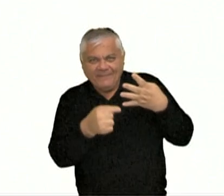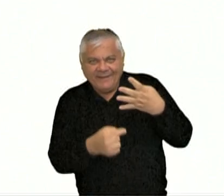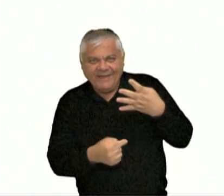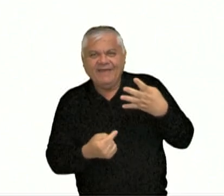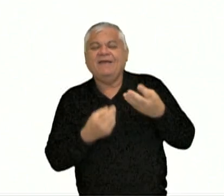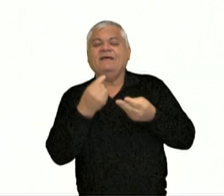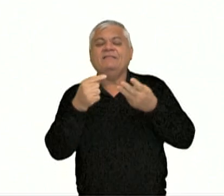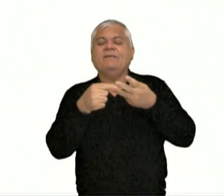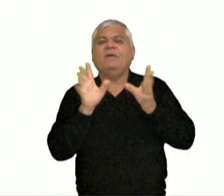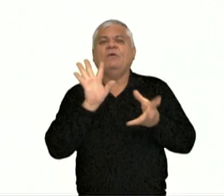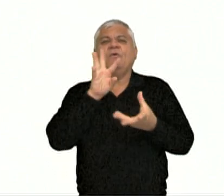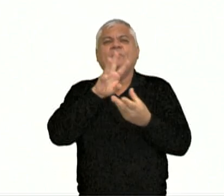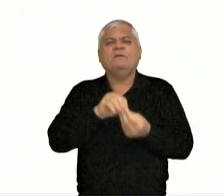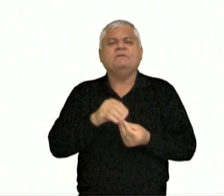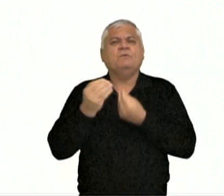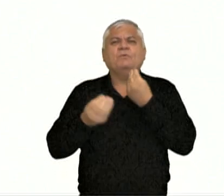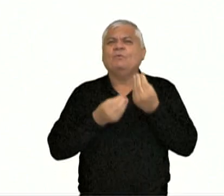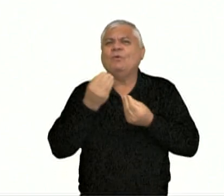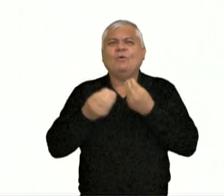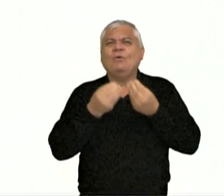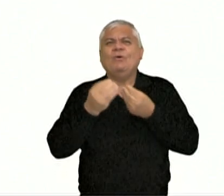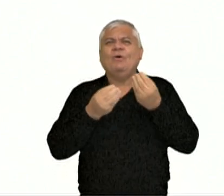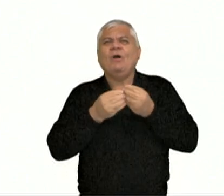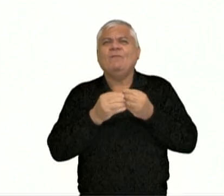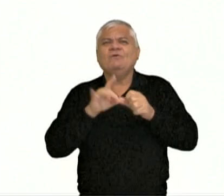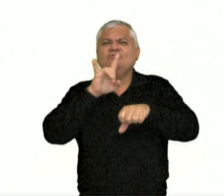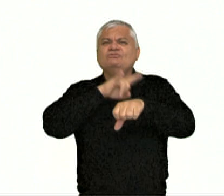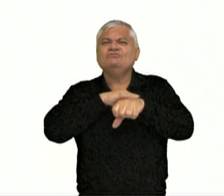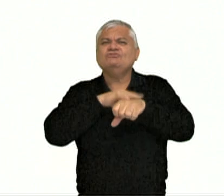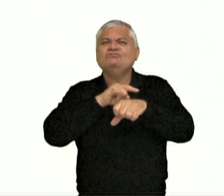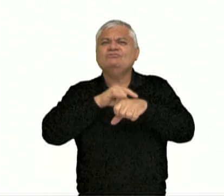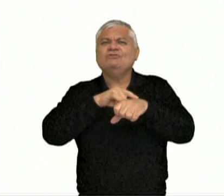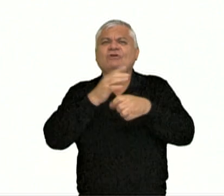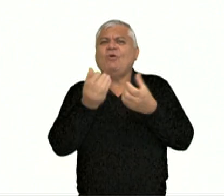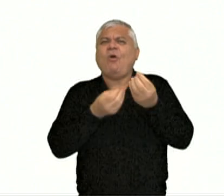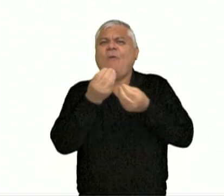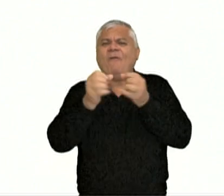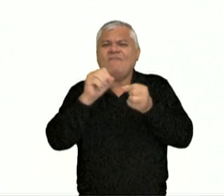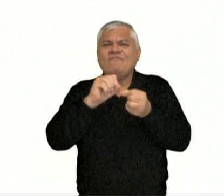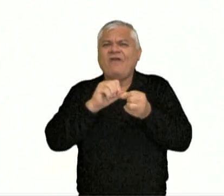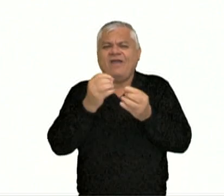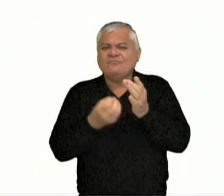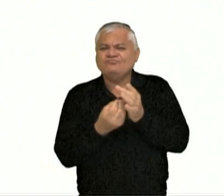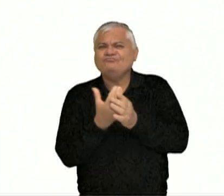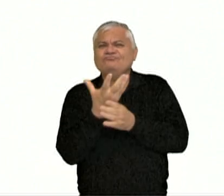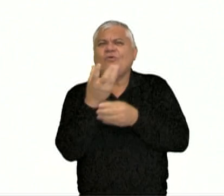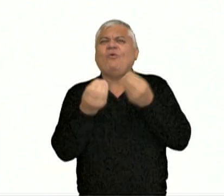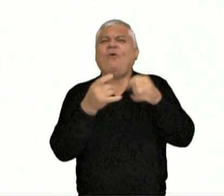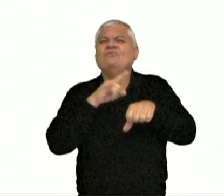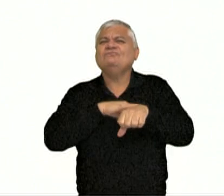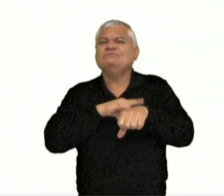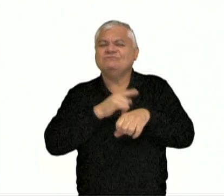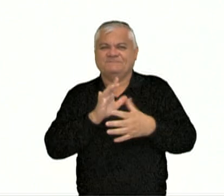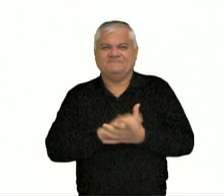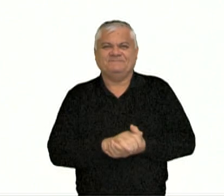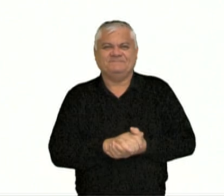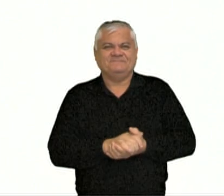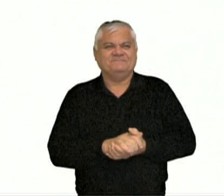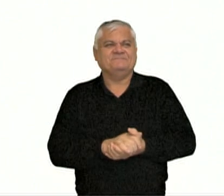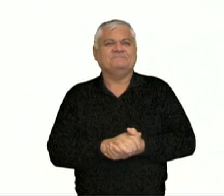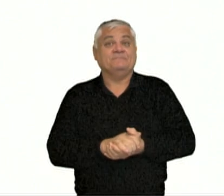sistema e compreender como a urina é formada, como que ela é produzida pelos néfrons. Vamos lá,